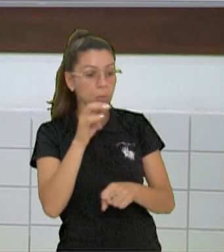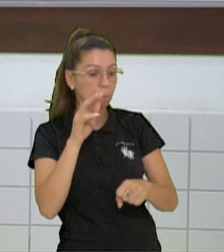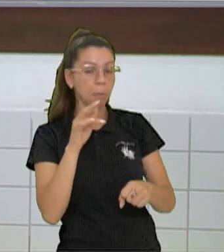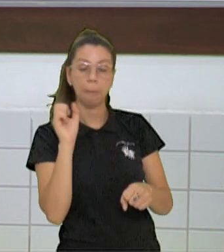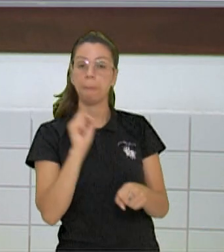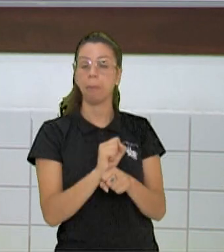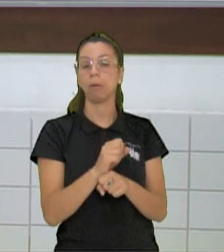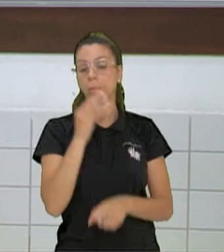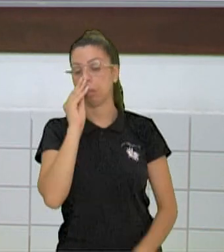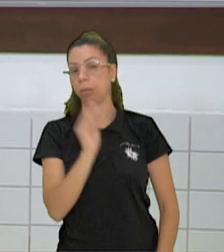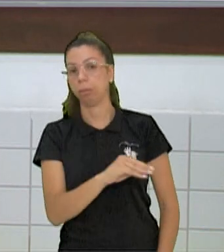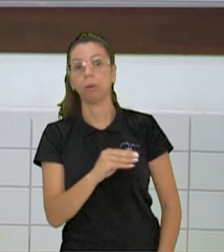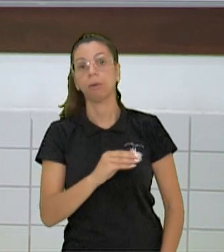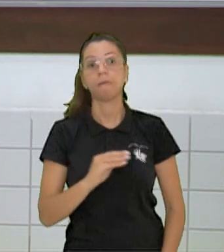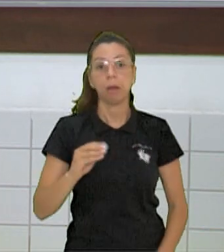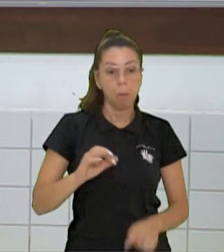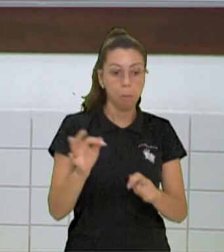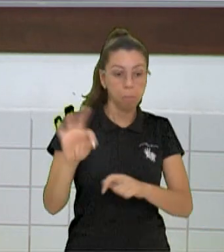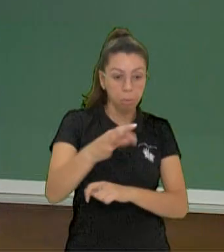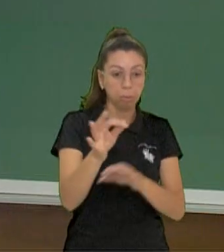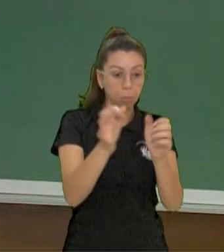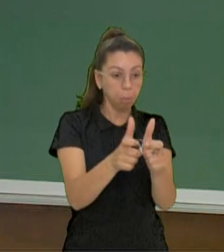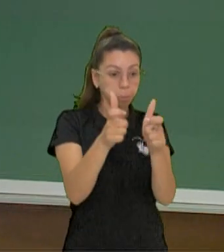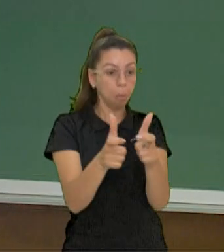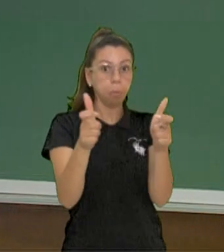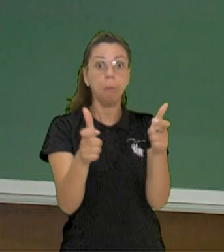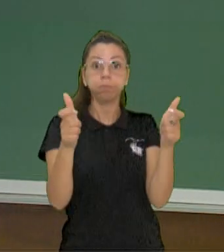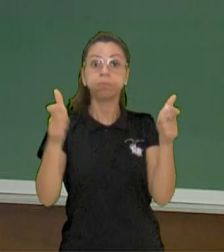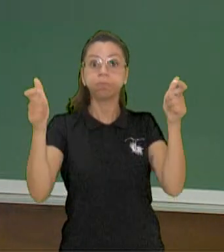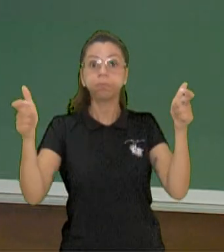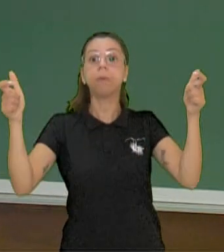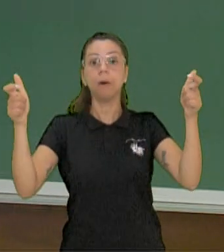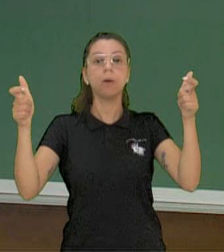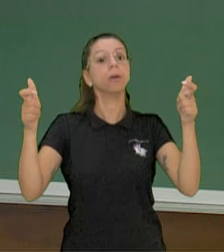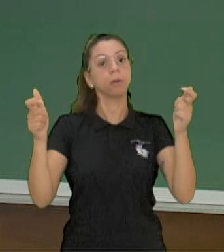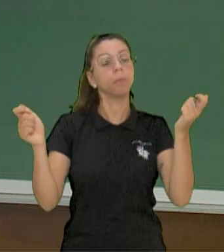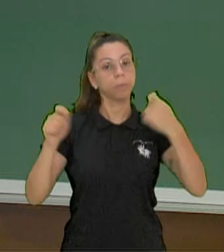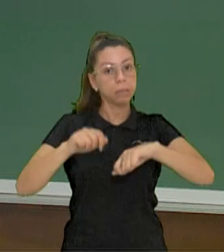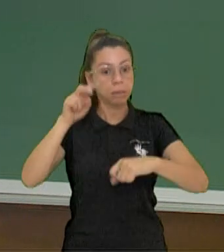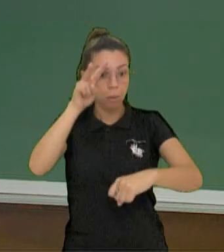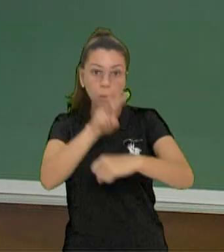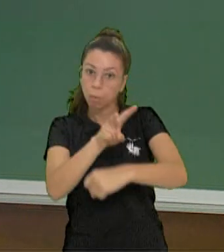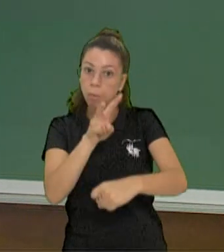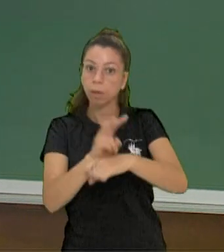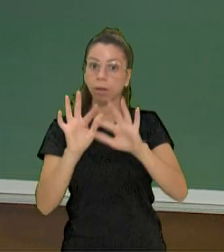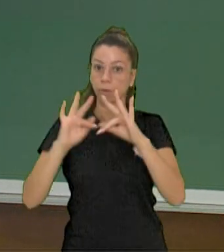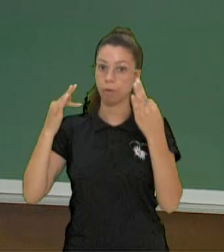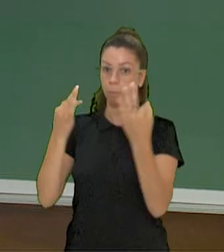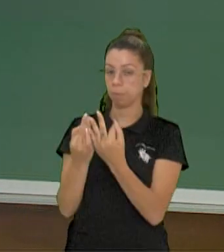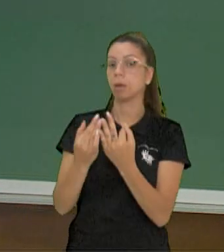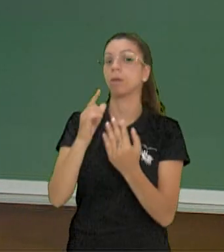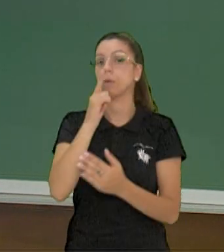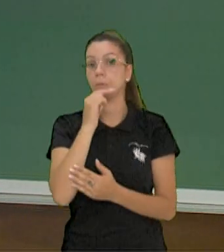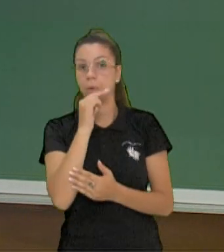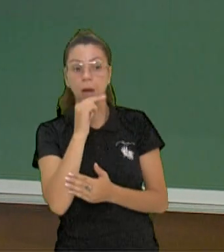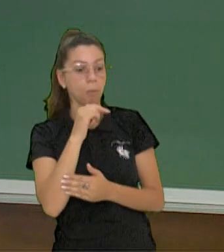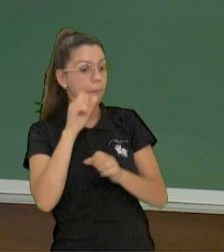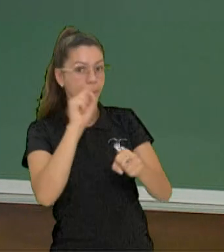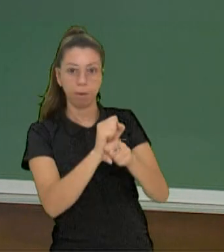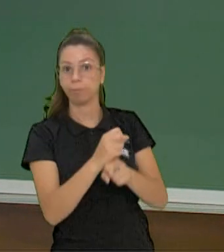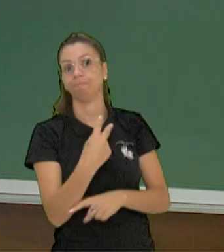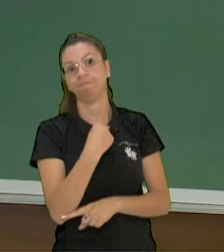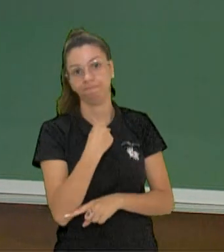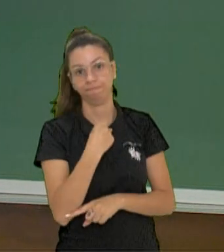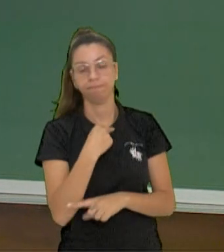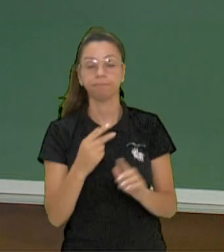o crescimento, né? Então, muito cuidado, beleza? Cuida bem aí da sua família, de quem você ama e não deixa a água parada. Muito bem,